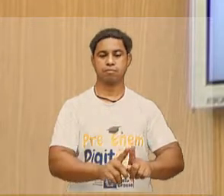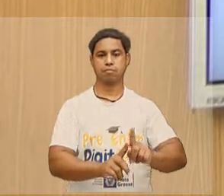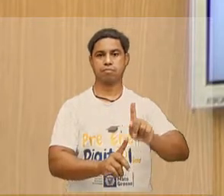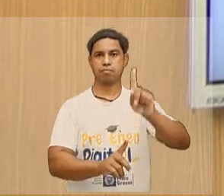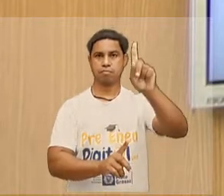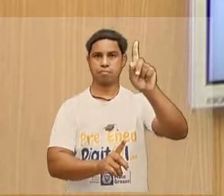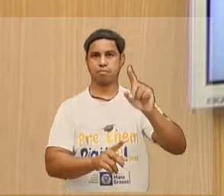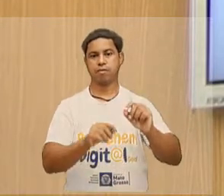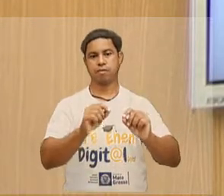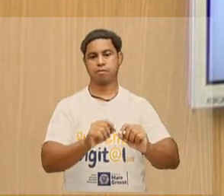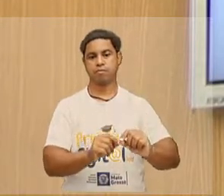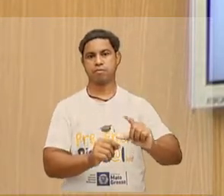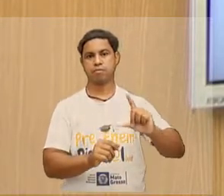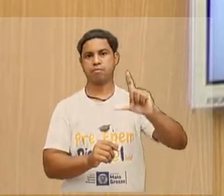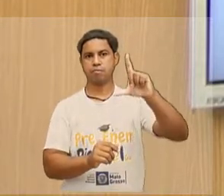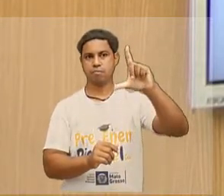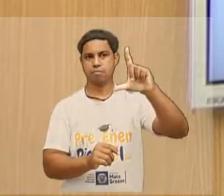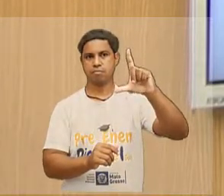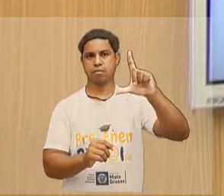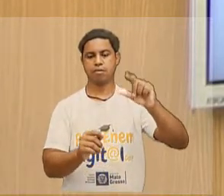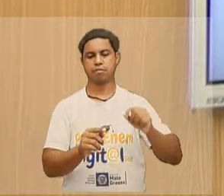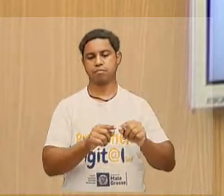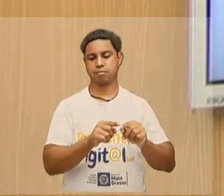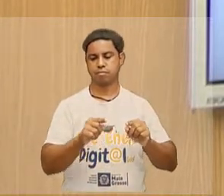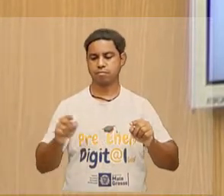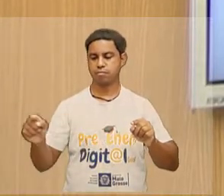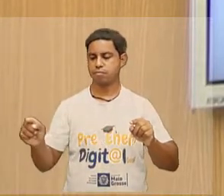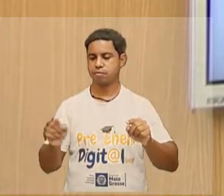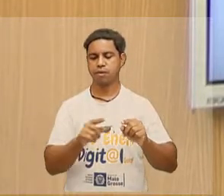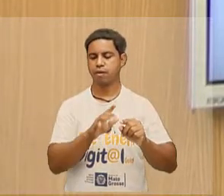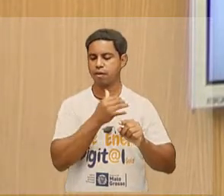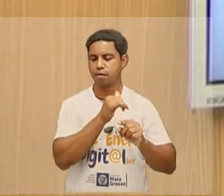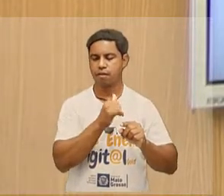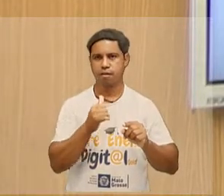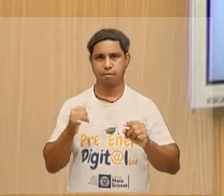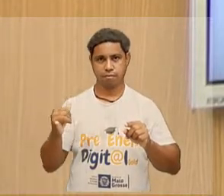de potencial. O que está acontecendo com a intensidade de corrente elétrica?